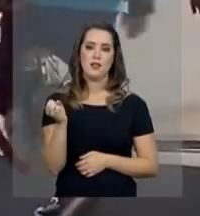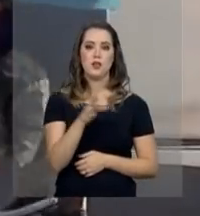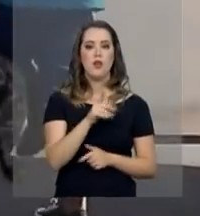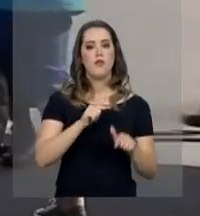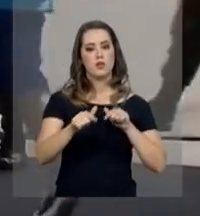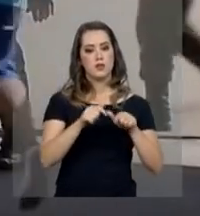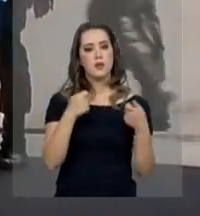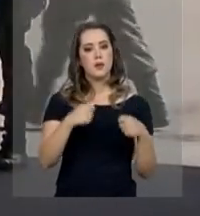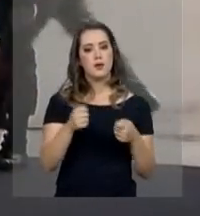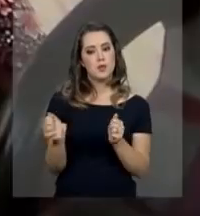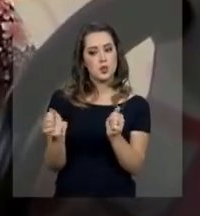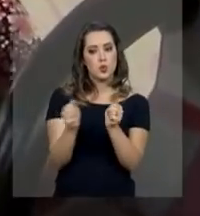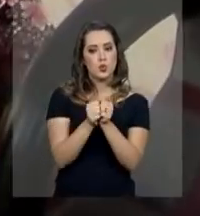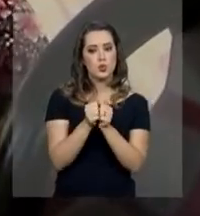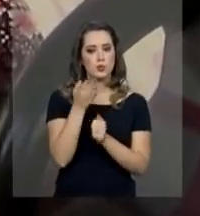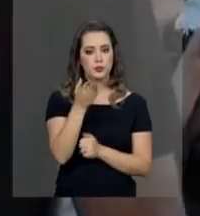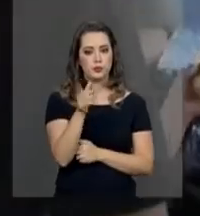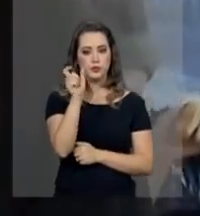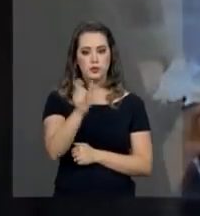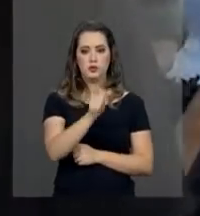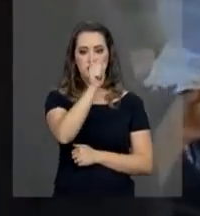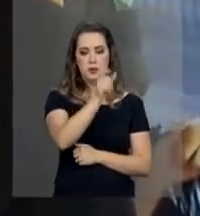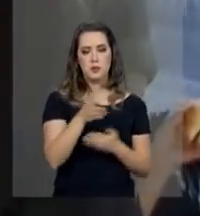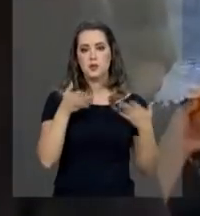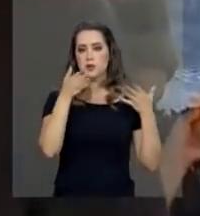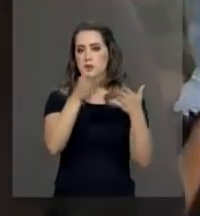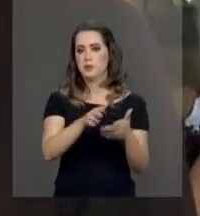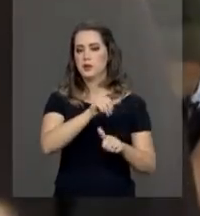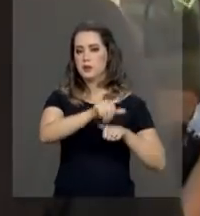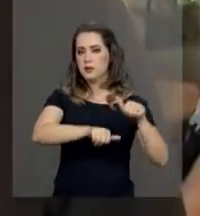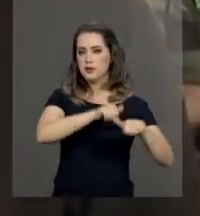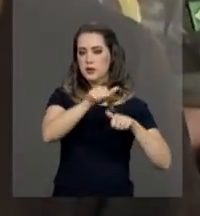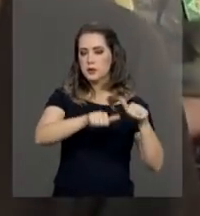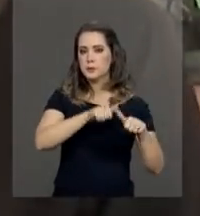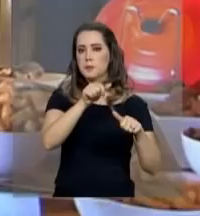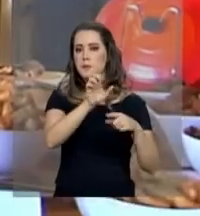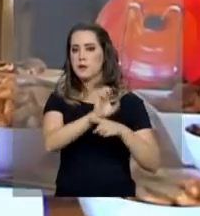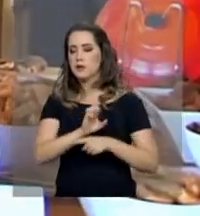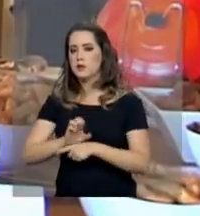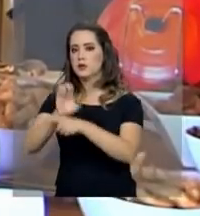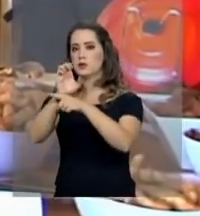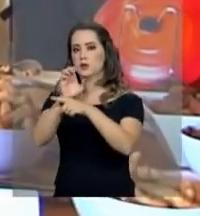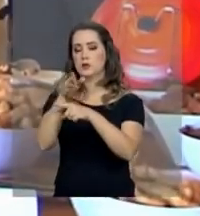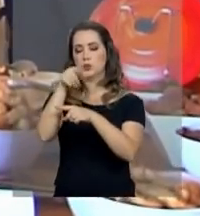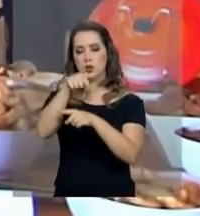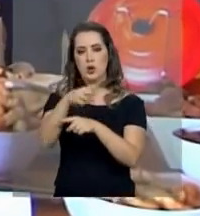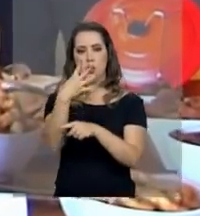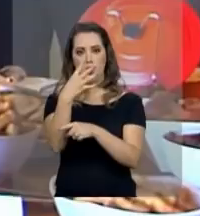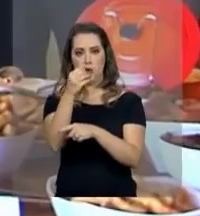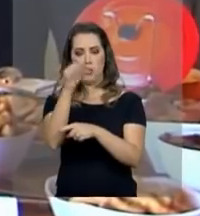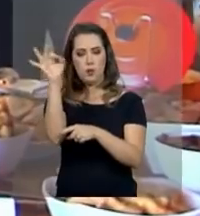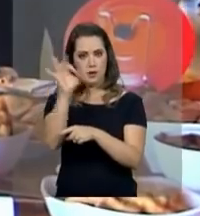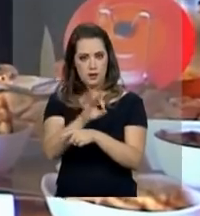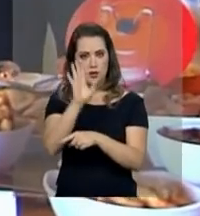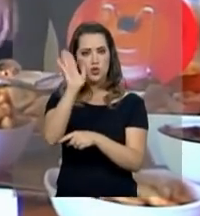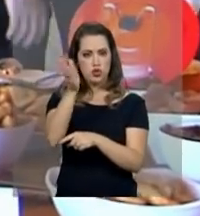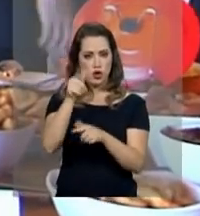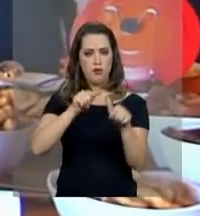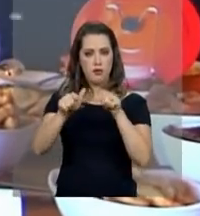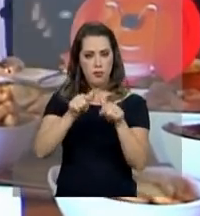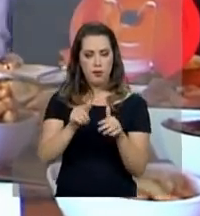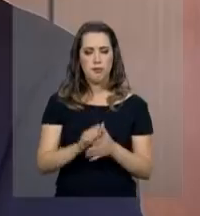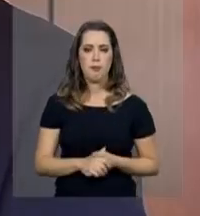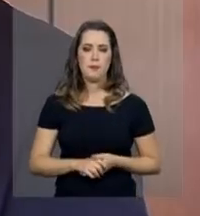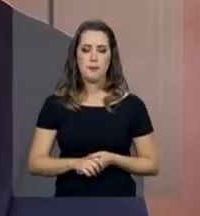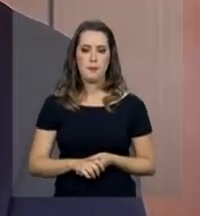sempre precisa vir junto. Dos imigrantes que participaram do processo de interiorização, pelo menos 40% estão